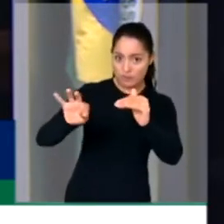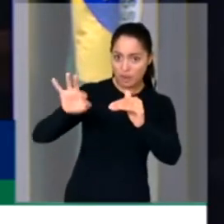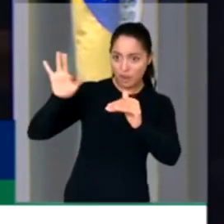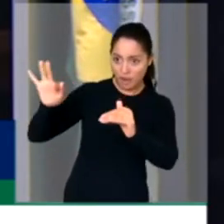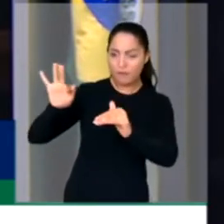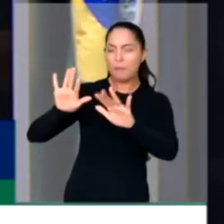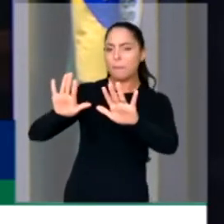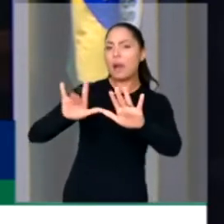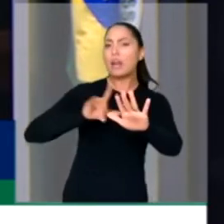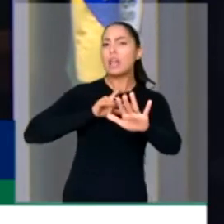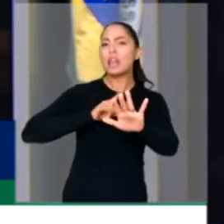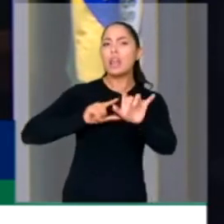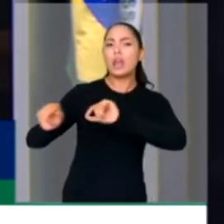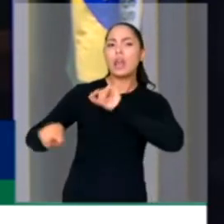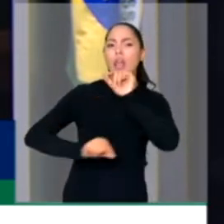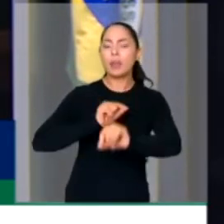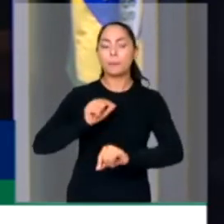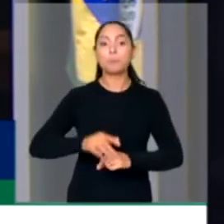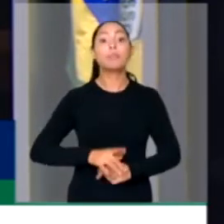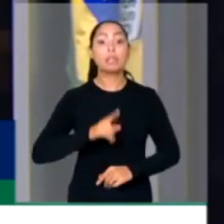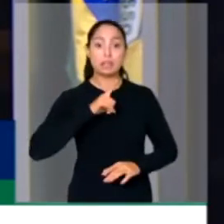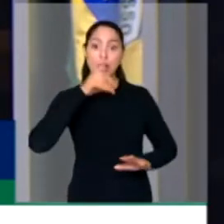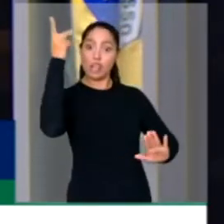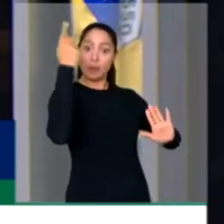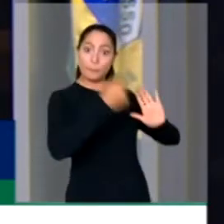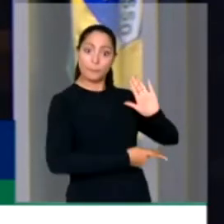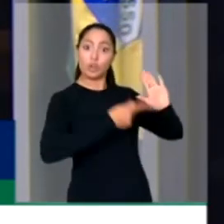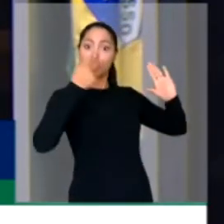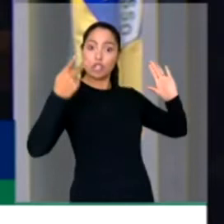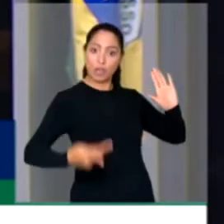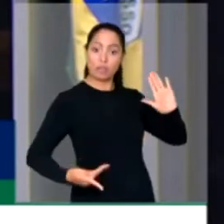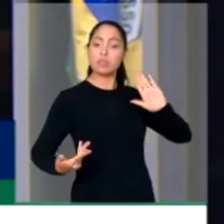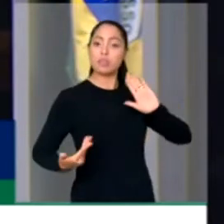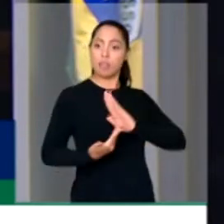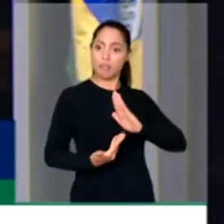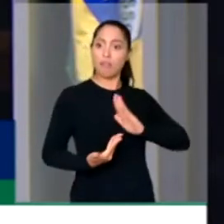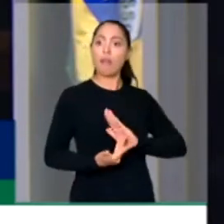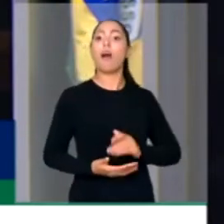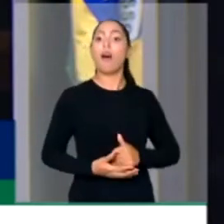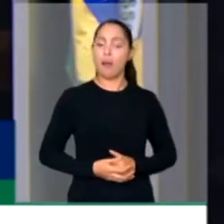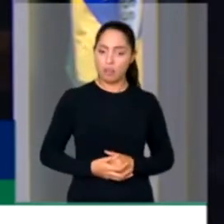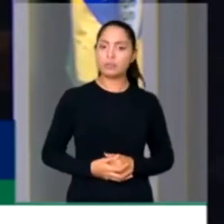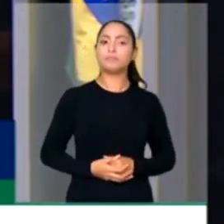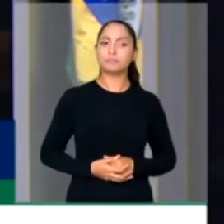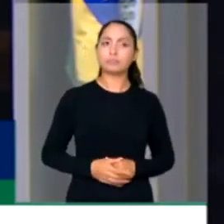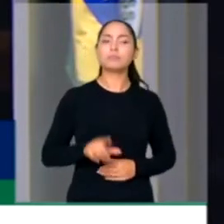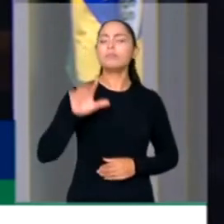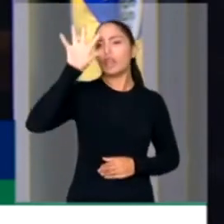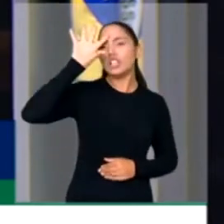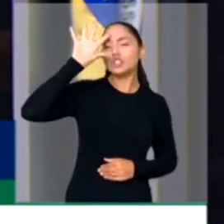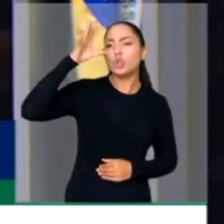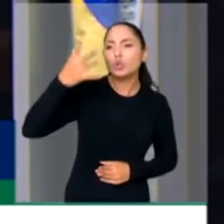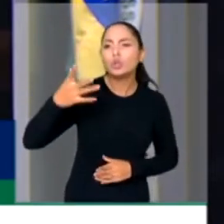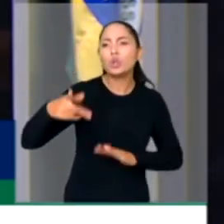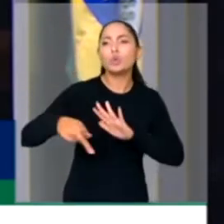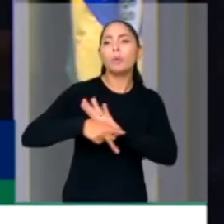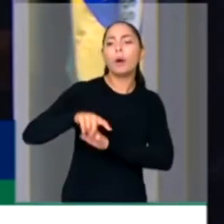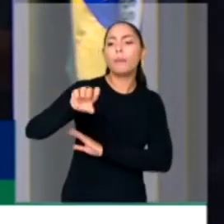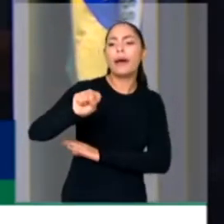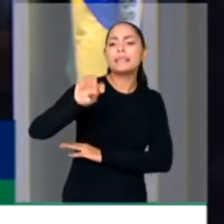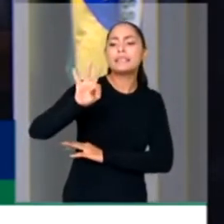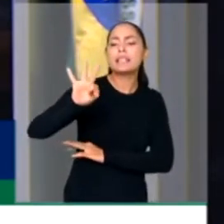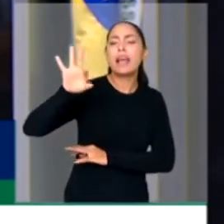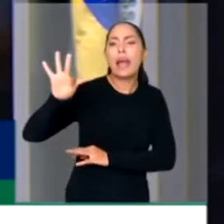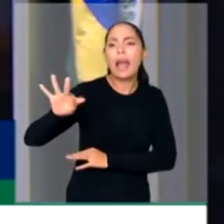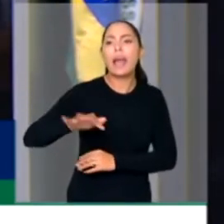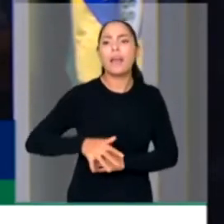Lava Toga. Vetou o projeto desta casa que limitava decisões monocráticas do Supremo e se tornou amigo